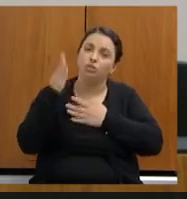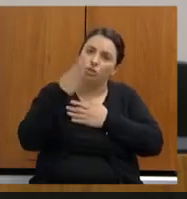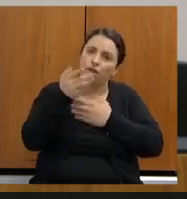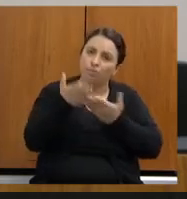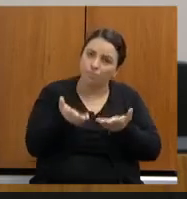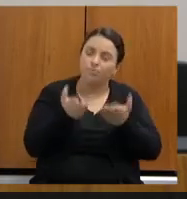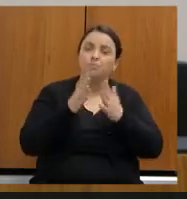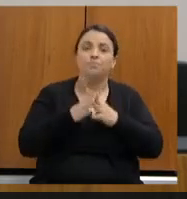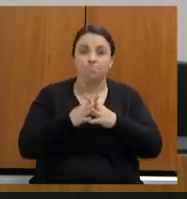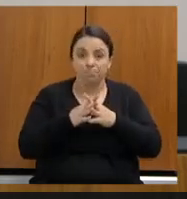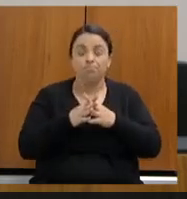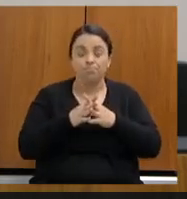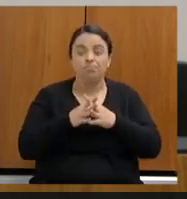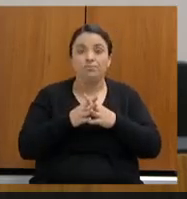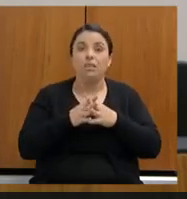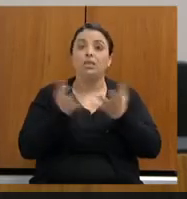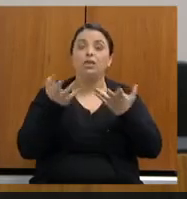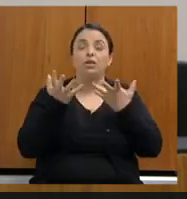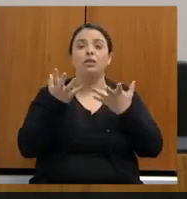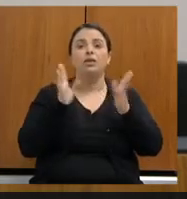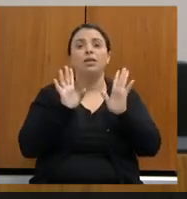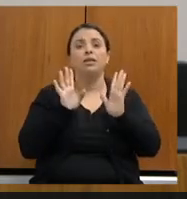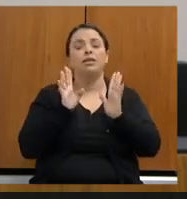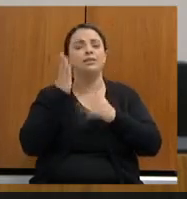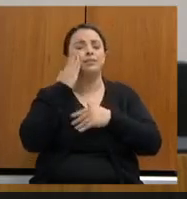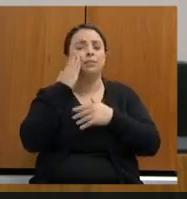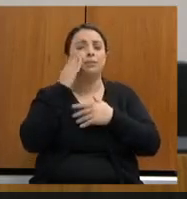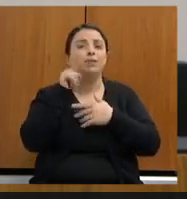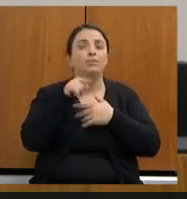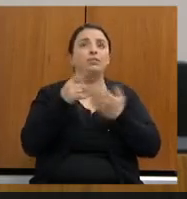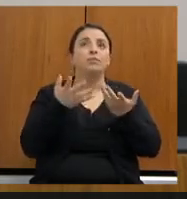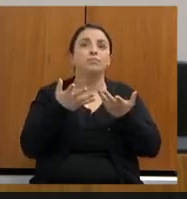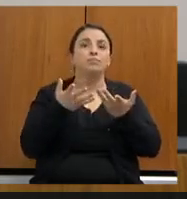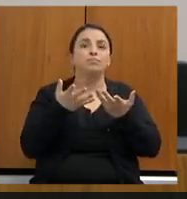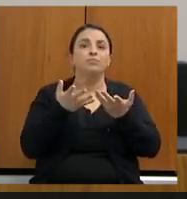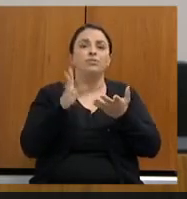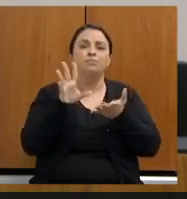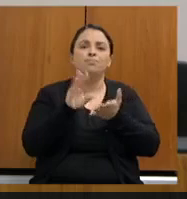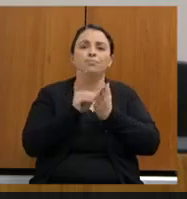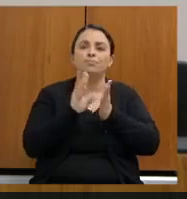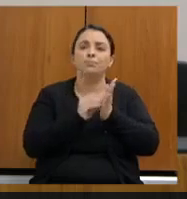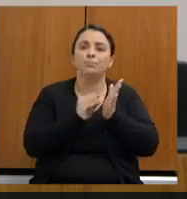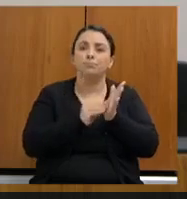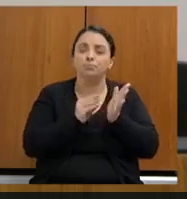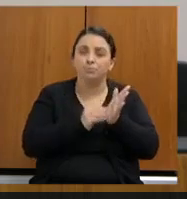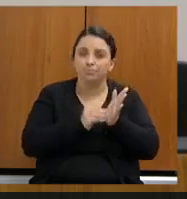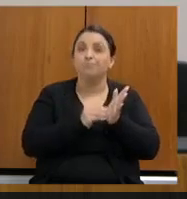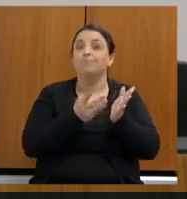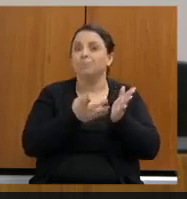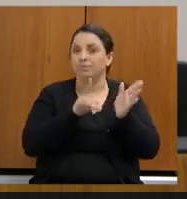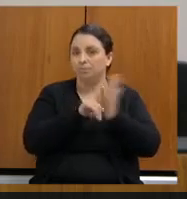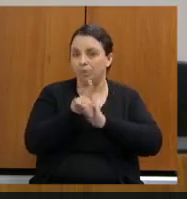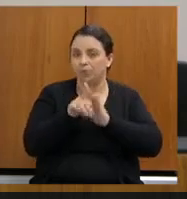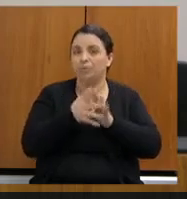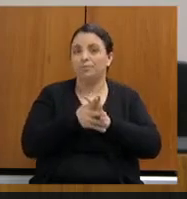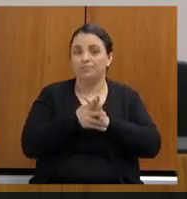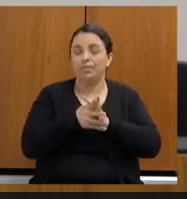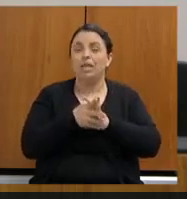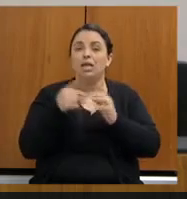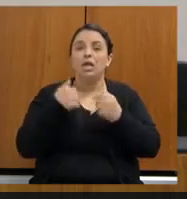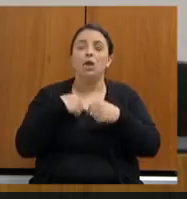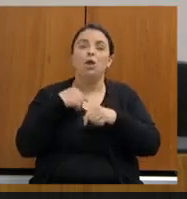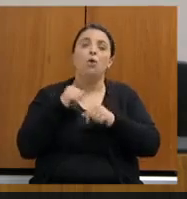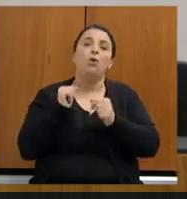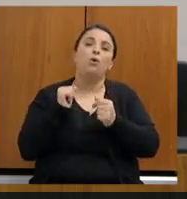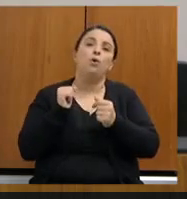e eu gostaria que o Senhor pudesse pontuando parei exatamente para oportunizar